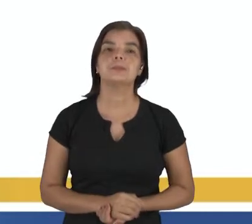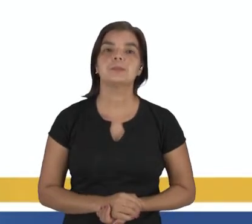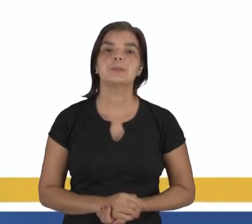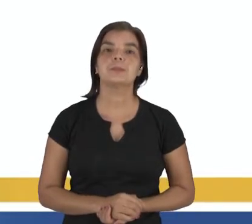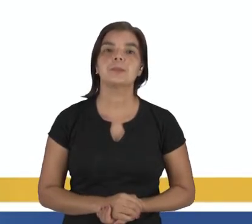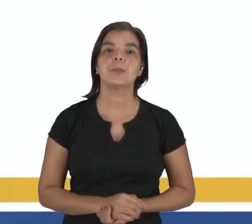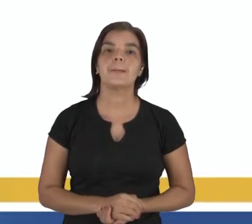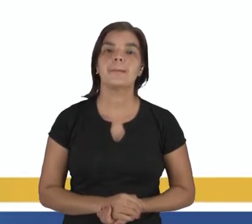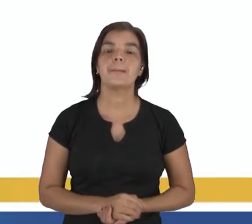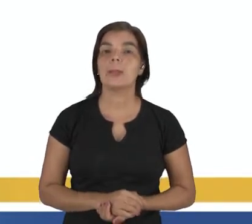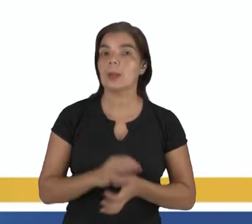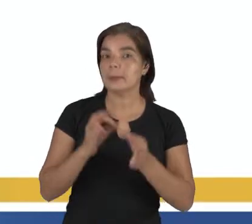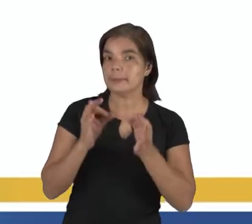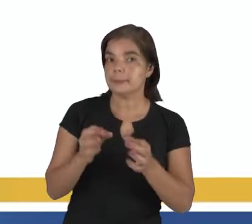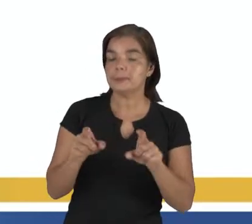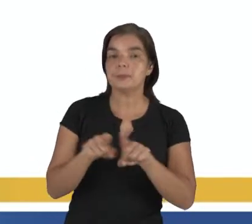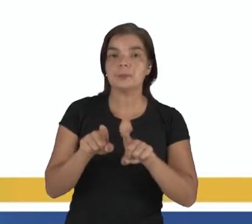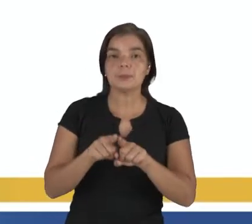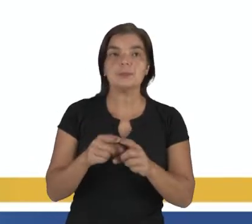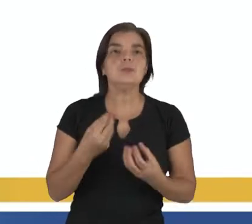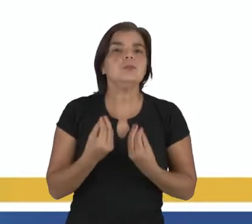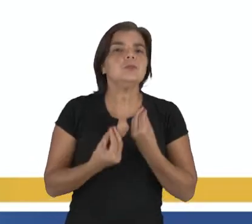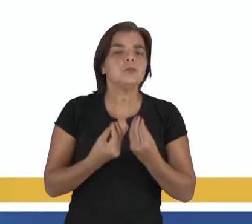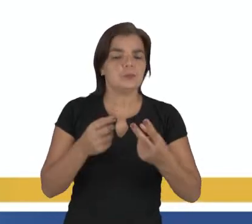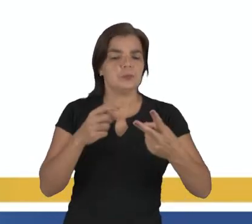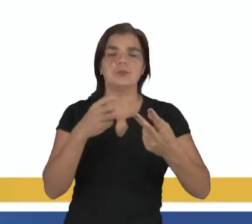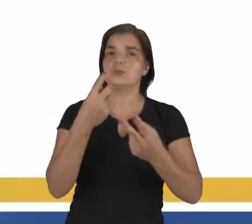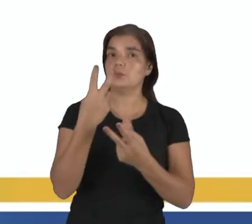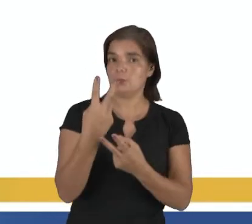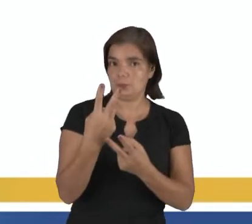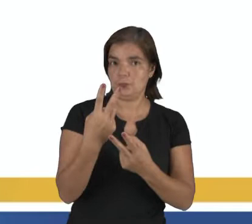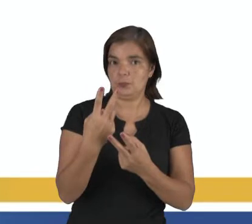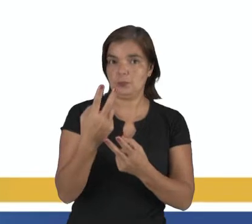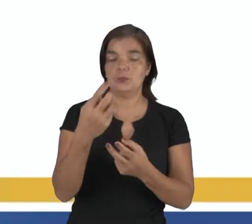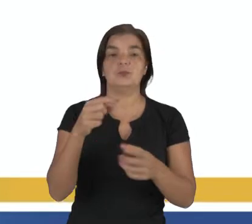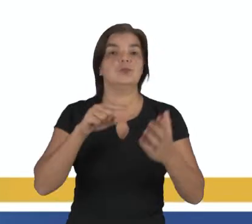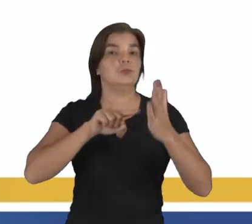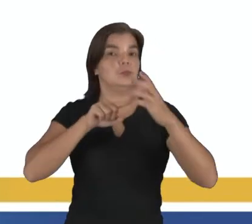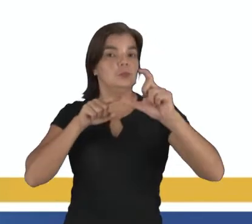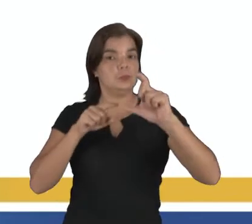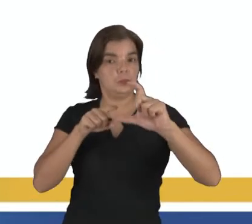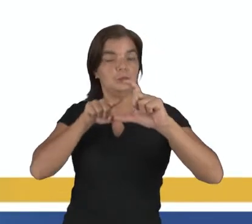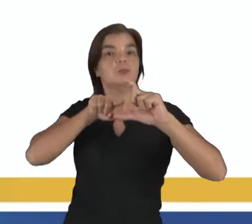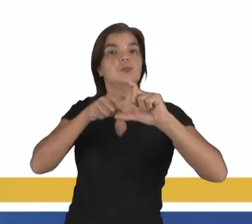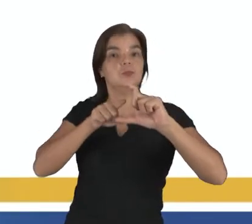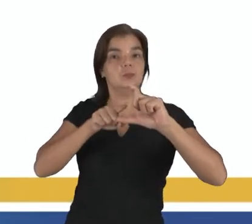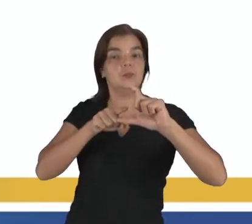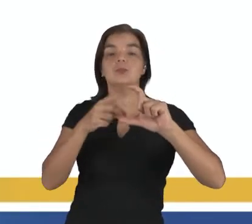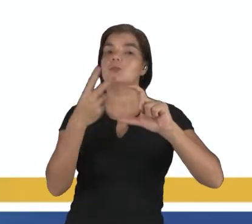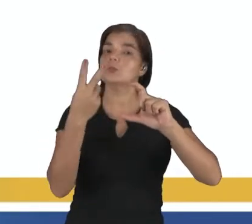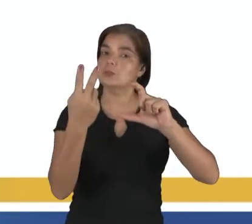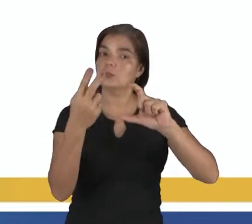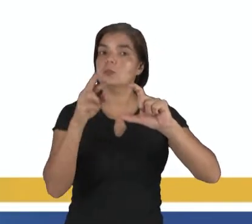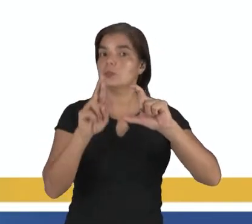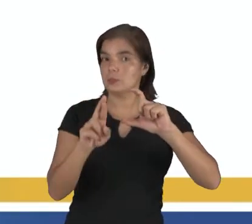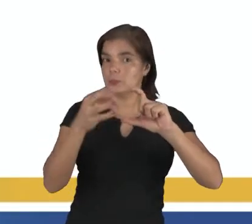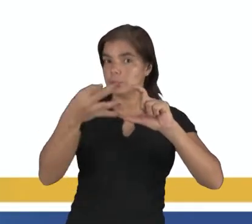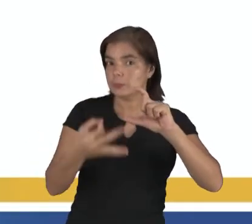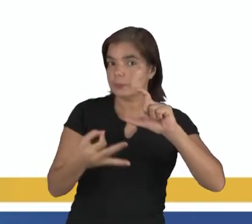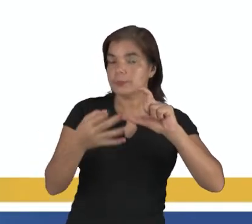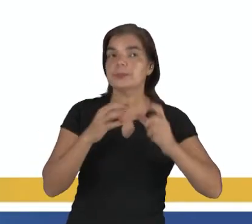2R. Tá? Quando eu botou assim, esse 2 e um ponto R, é 2R,